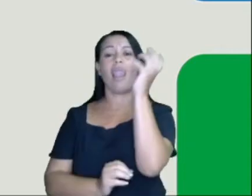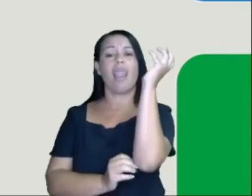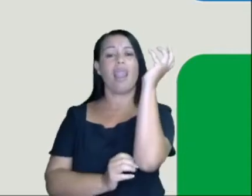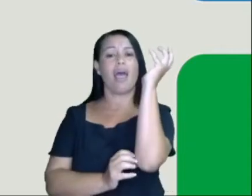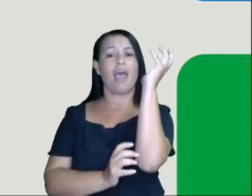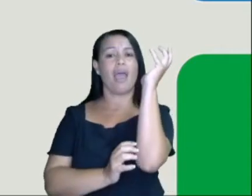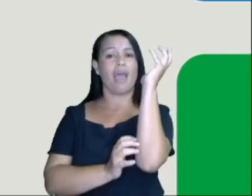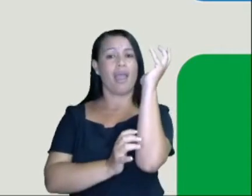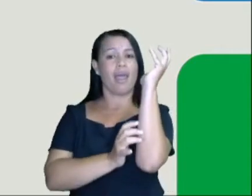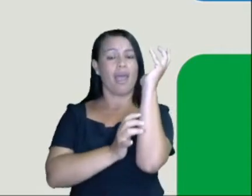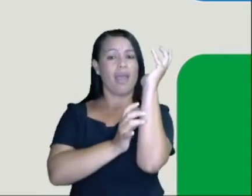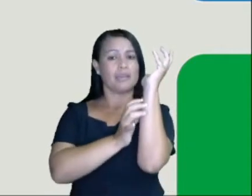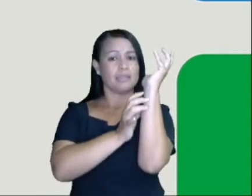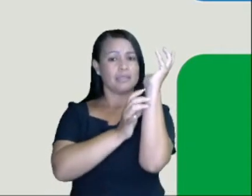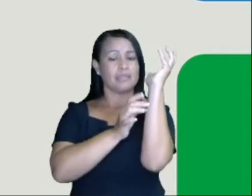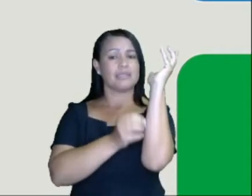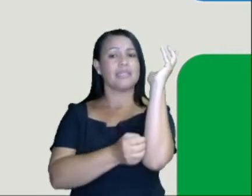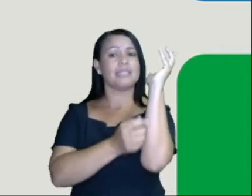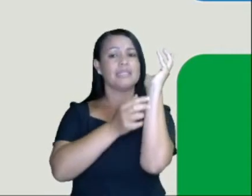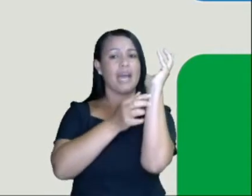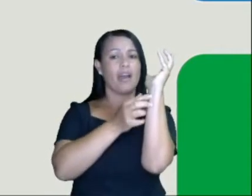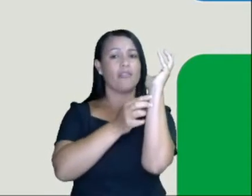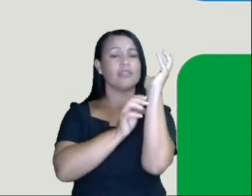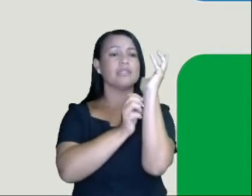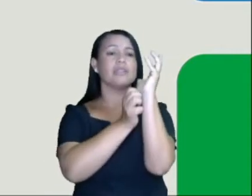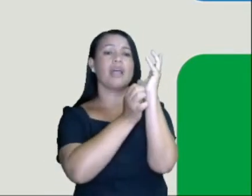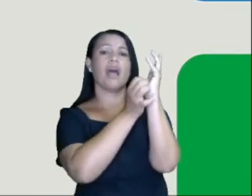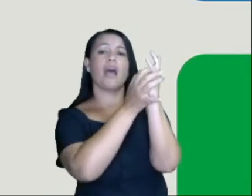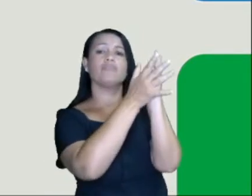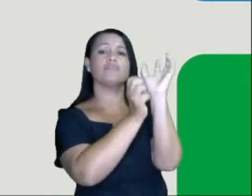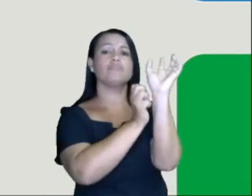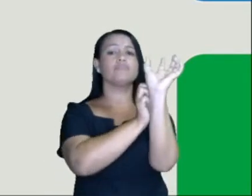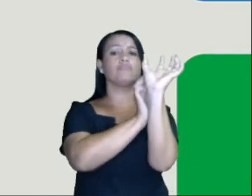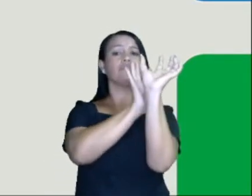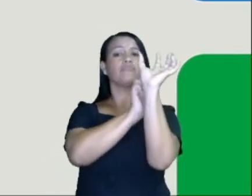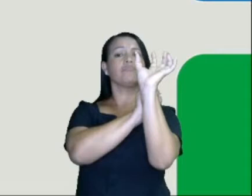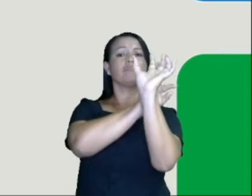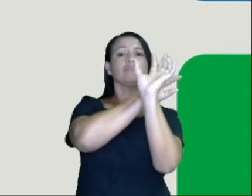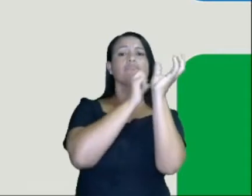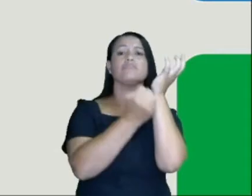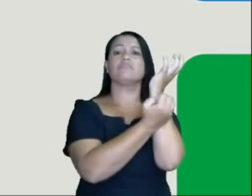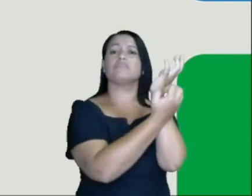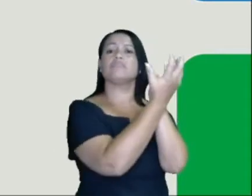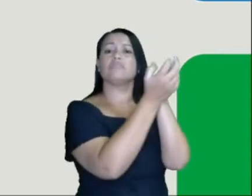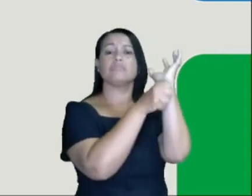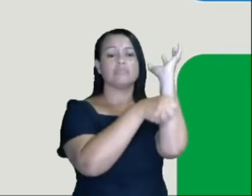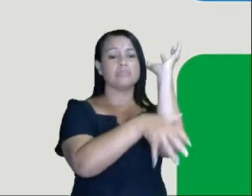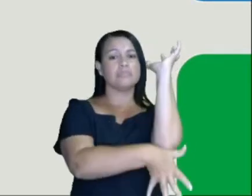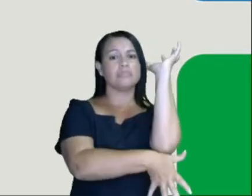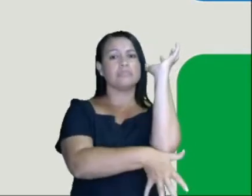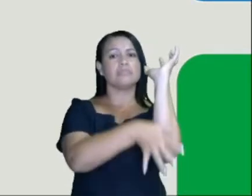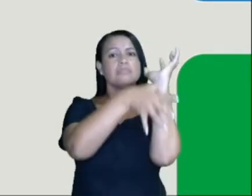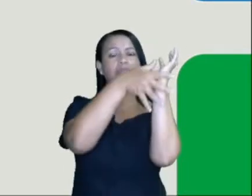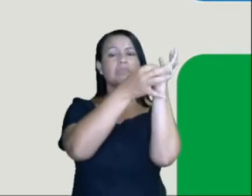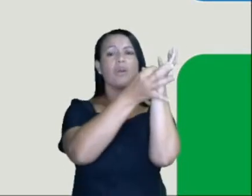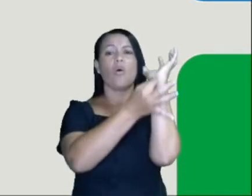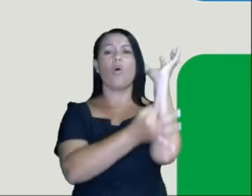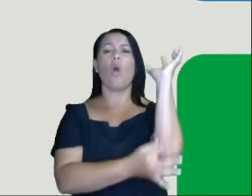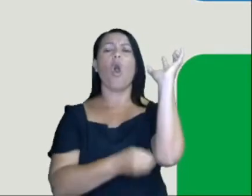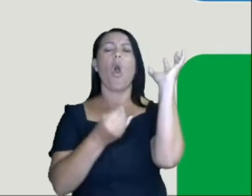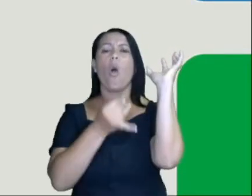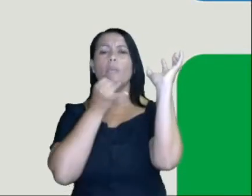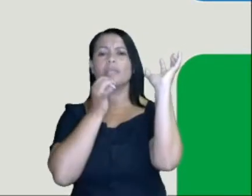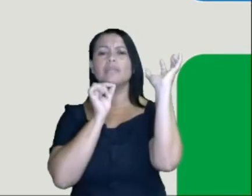das árvores, dentro do galho das árvores e começa a sugar a seiva dessas árvores. Ela produz frutos